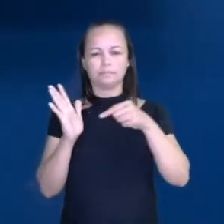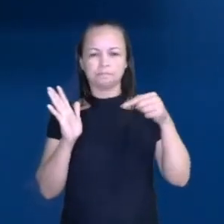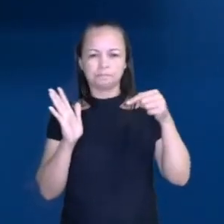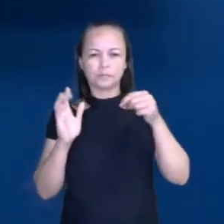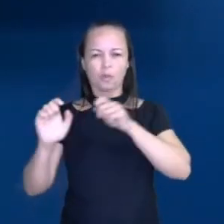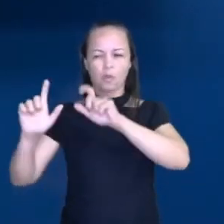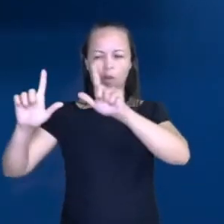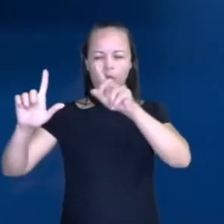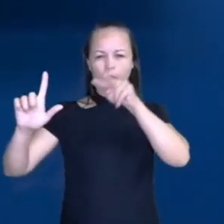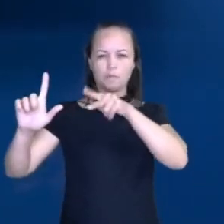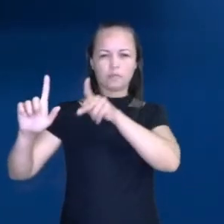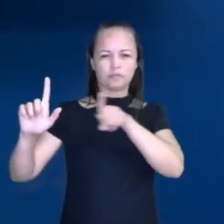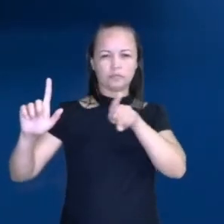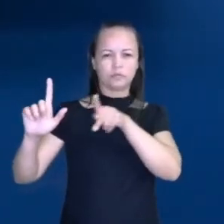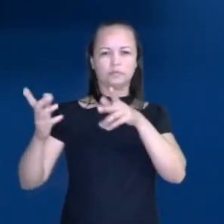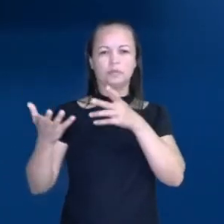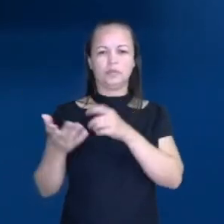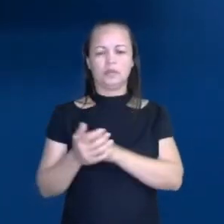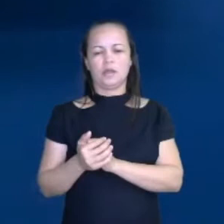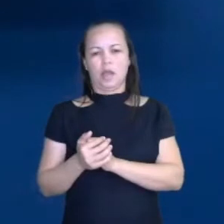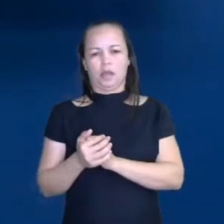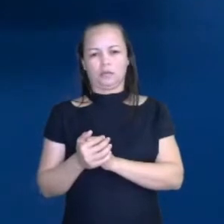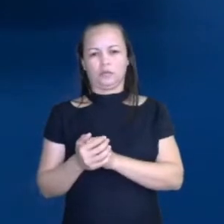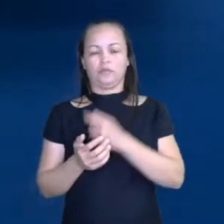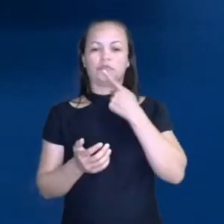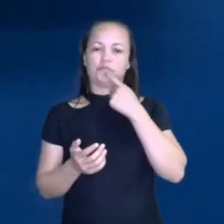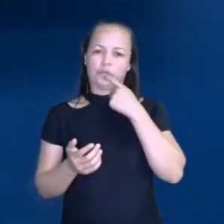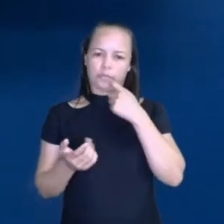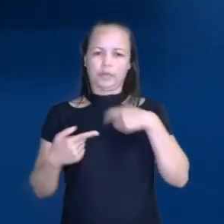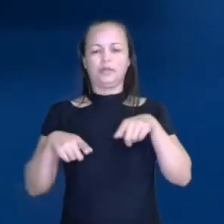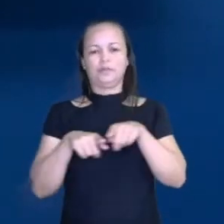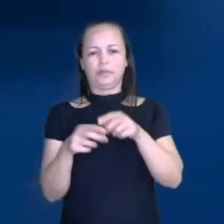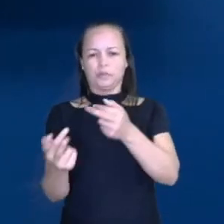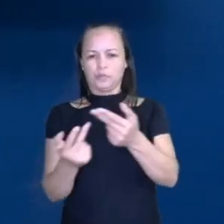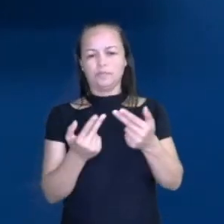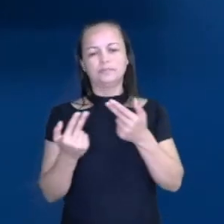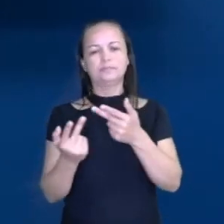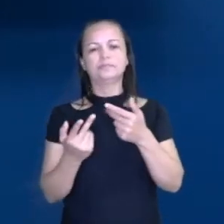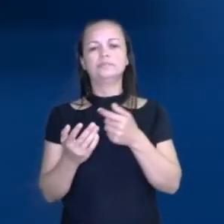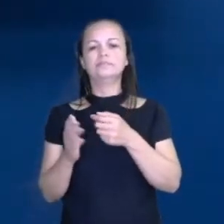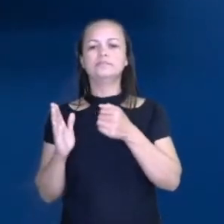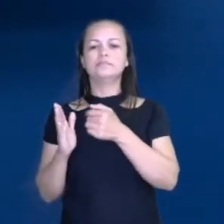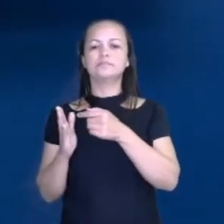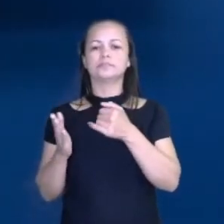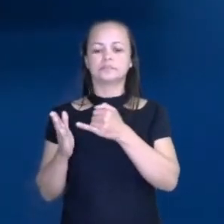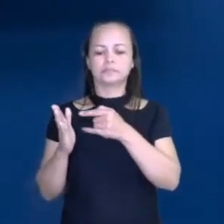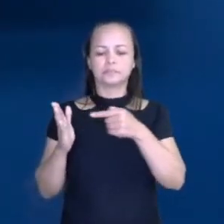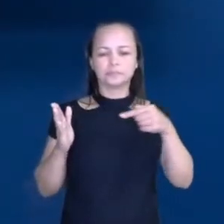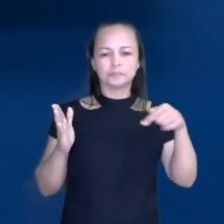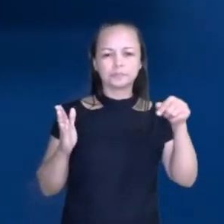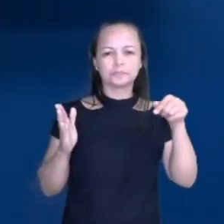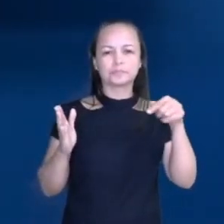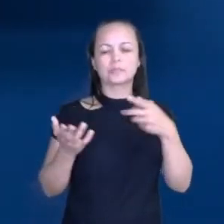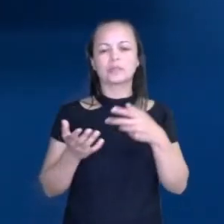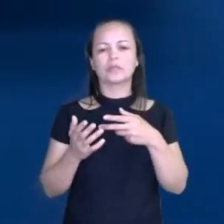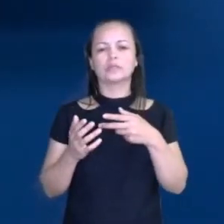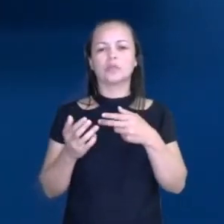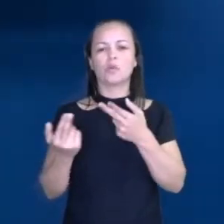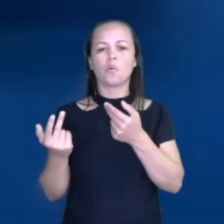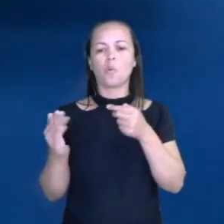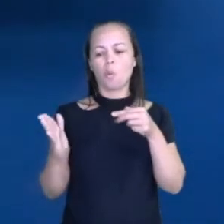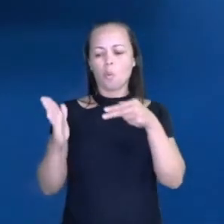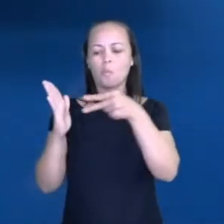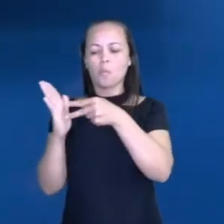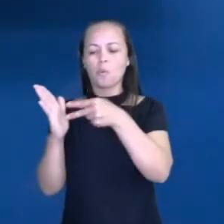também aqui segundo sol quente tá bom e o fio vermelho mesma coisa aqui e aqui então ele tem o meu ponto em comum